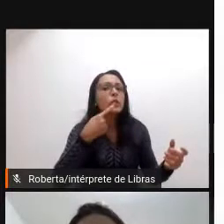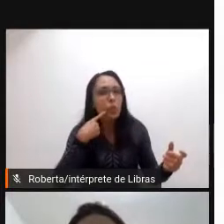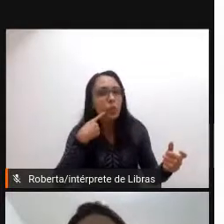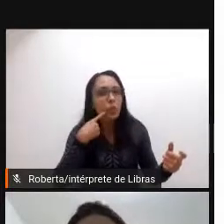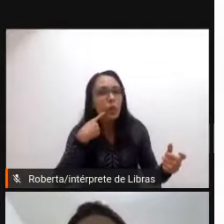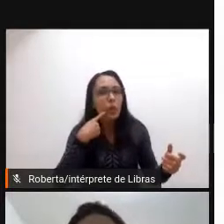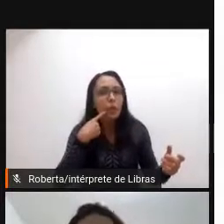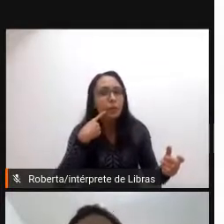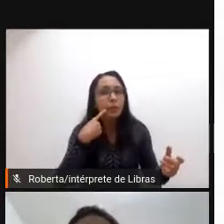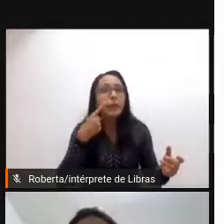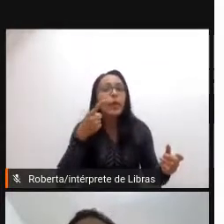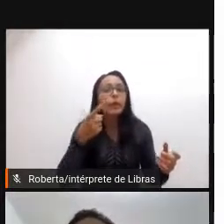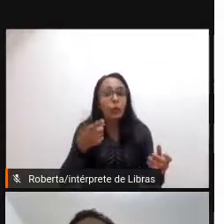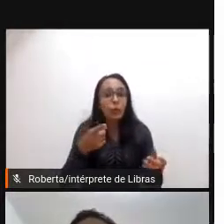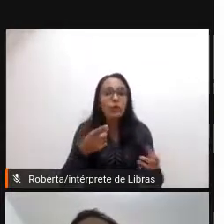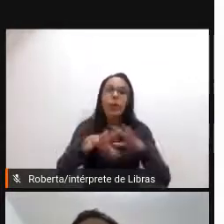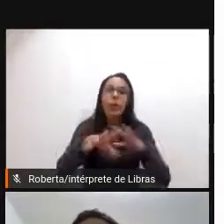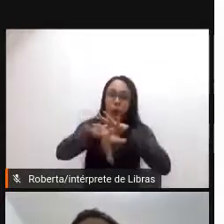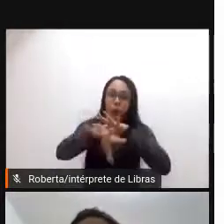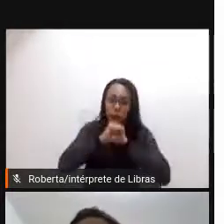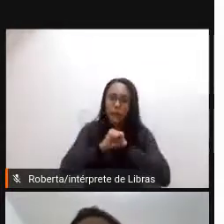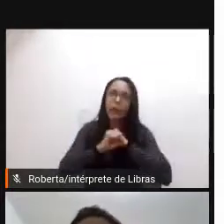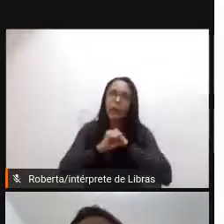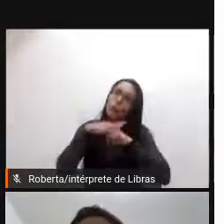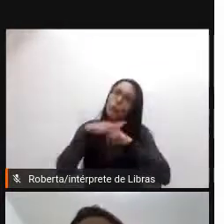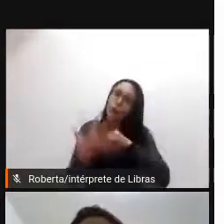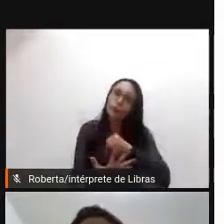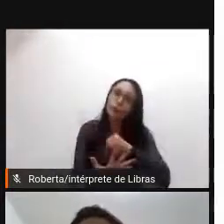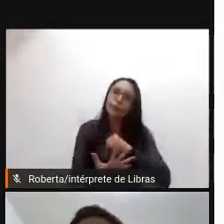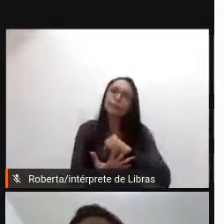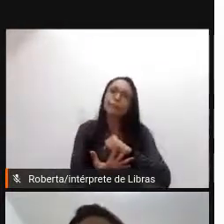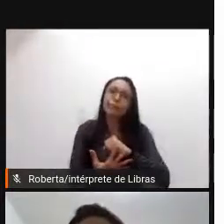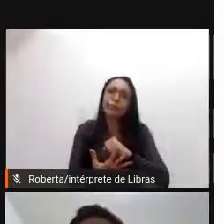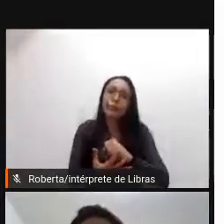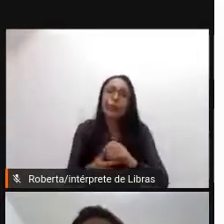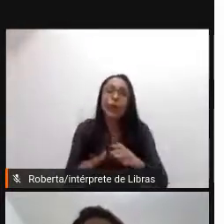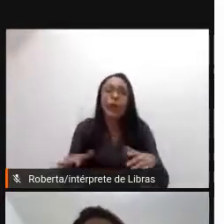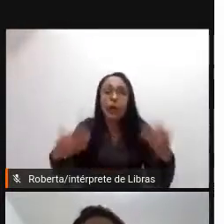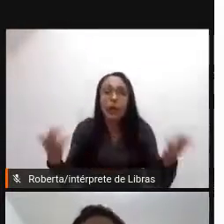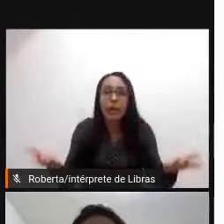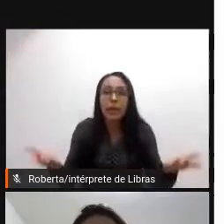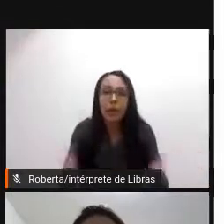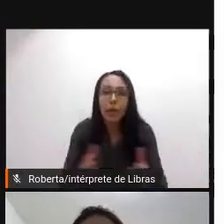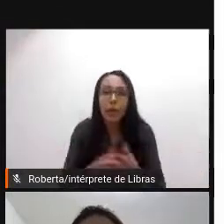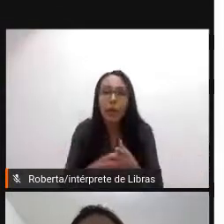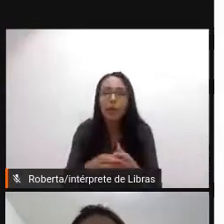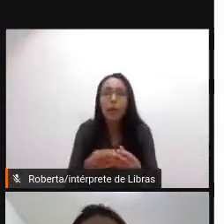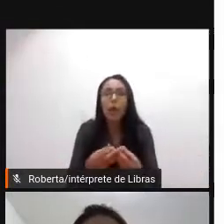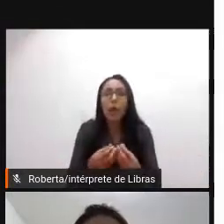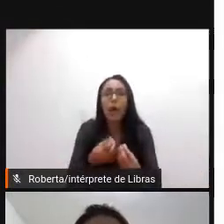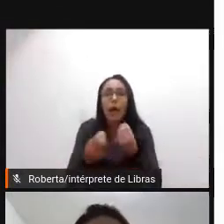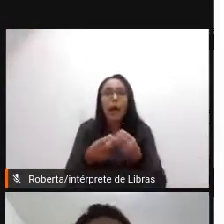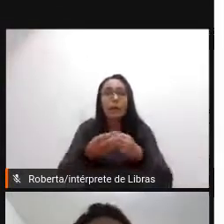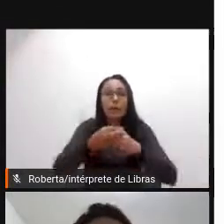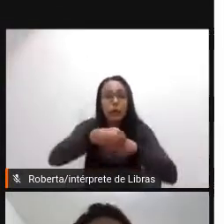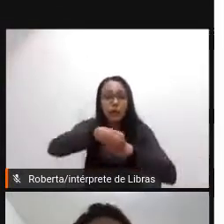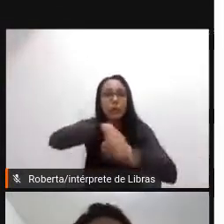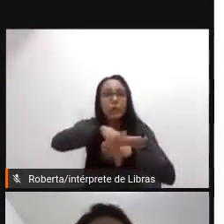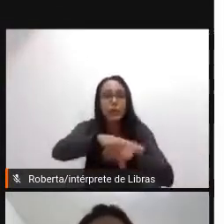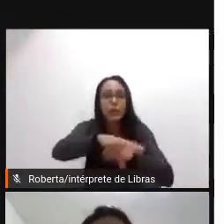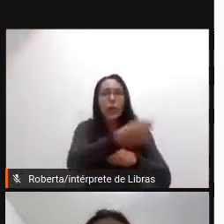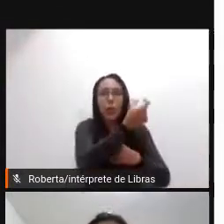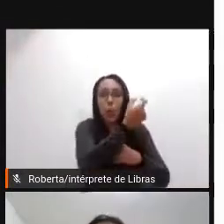se contaminar. Então, a primeira forma de transmissão da Covid-19 é por meio de